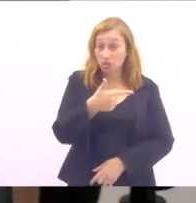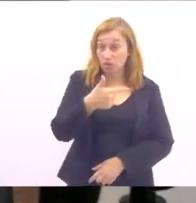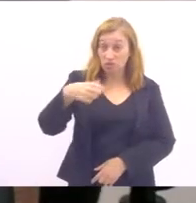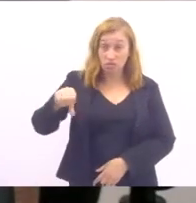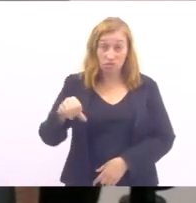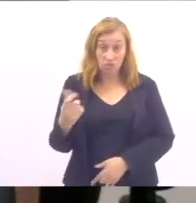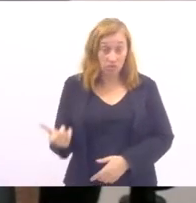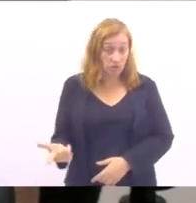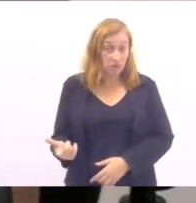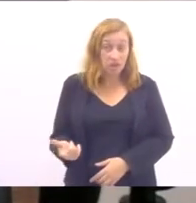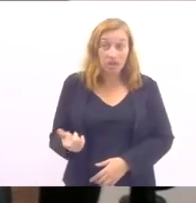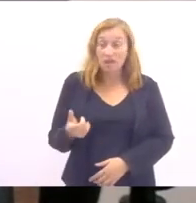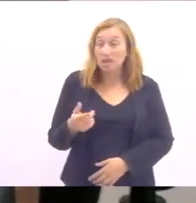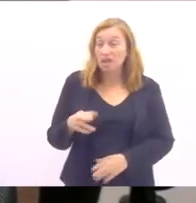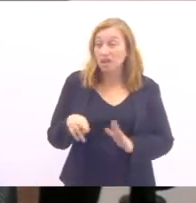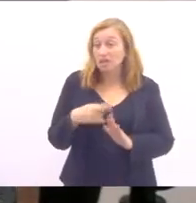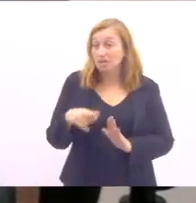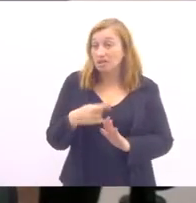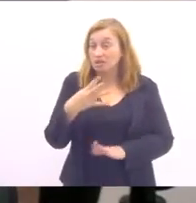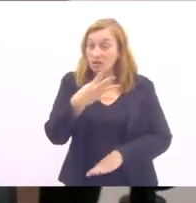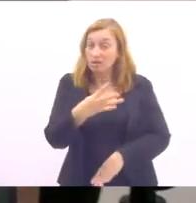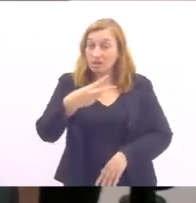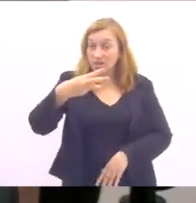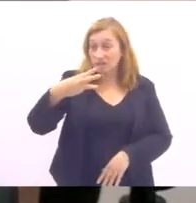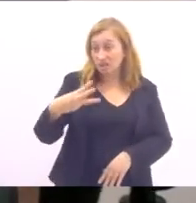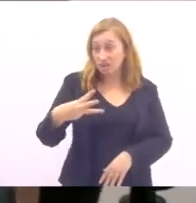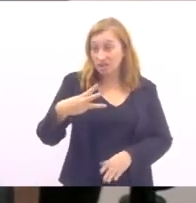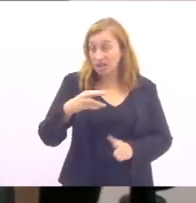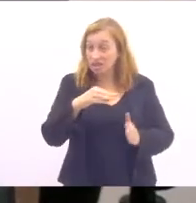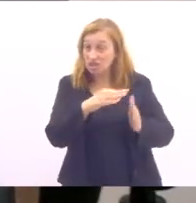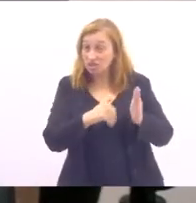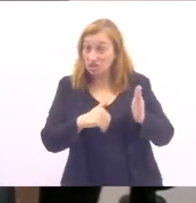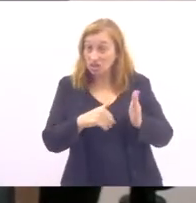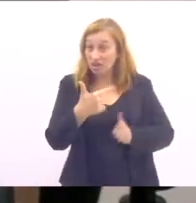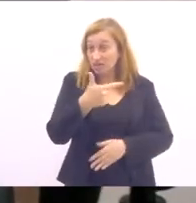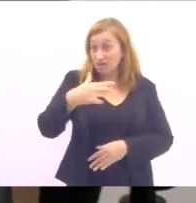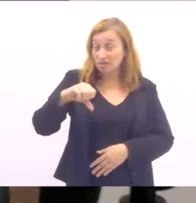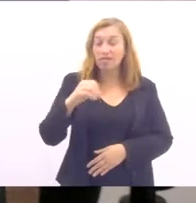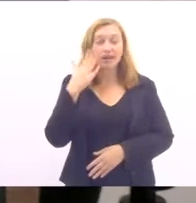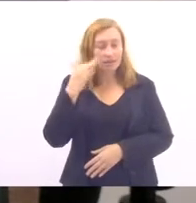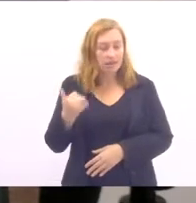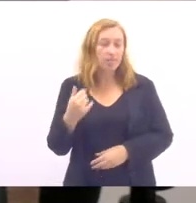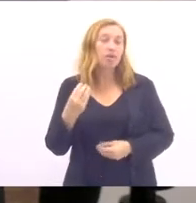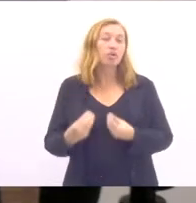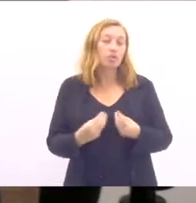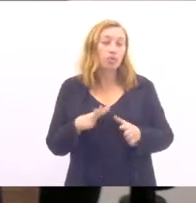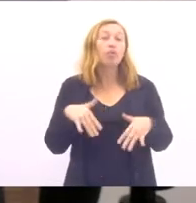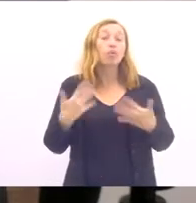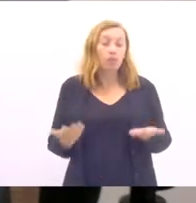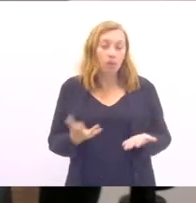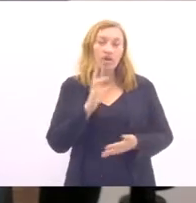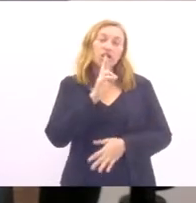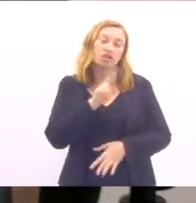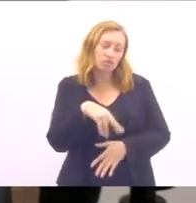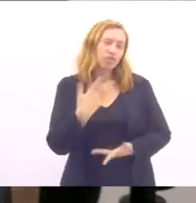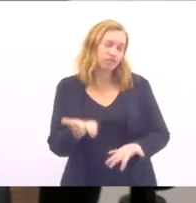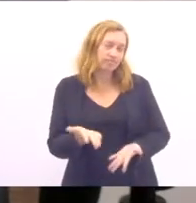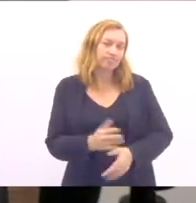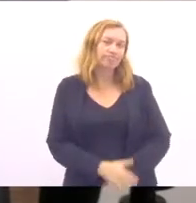resolução 43 pretendia revogar a 29, já se sabia qual é o parecer que ele... Que ele